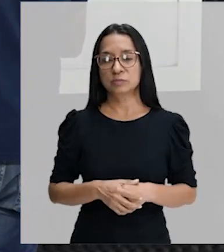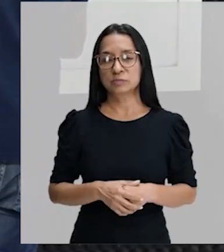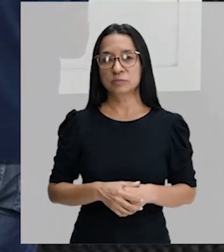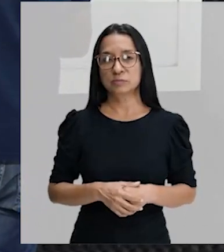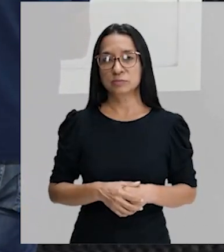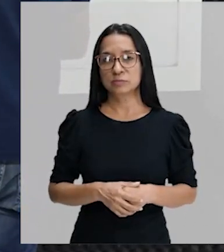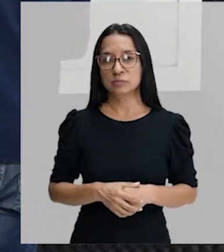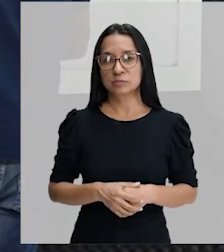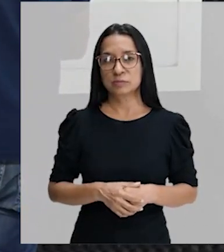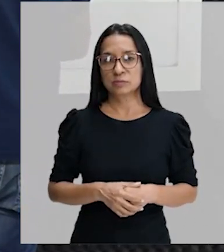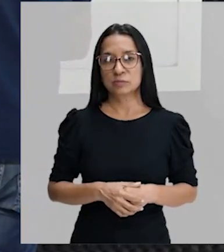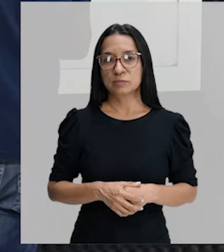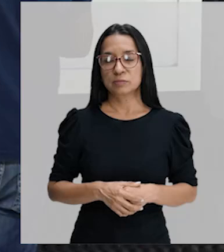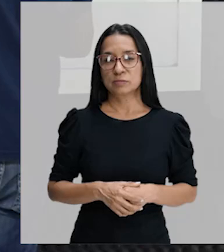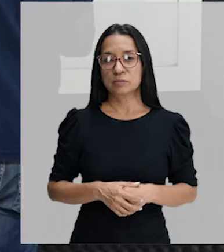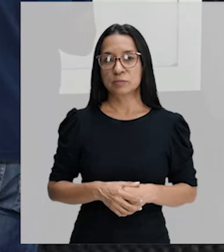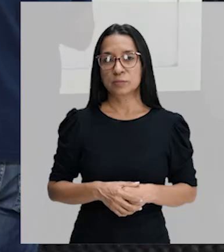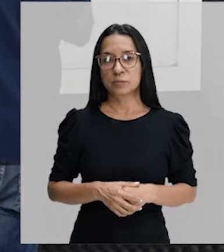dividido pelo d.